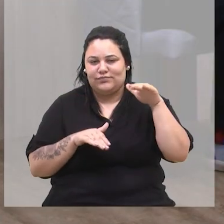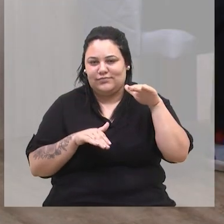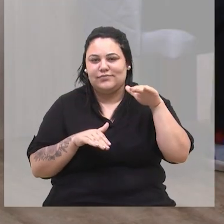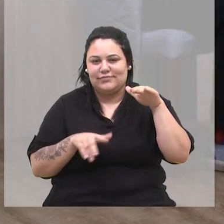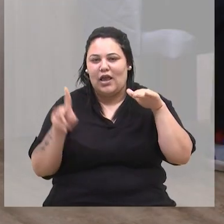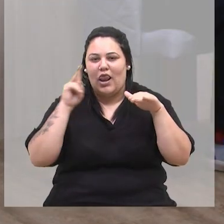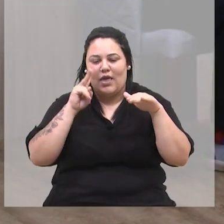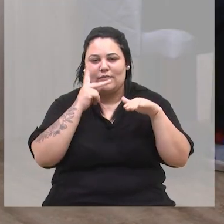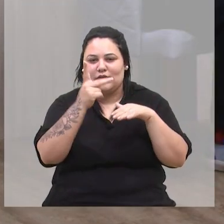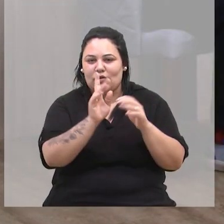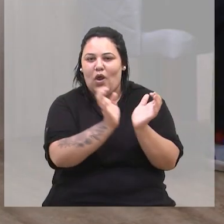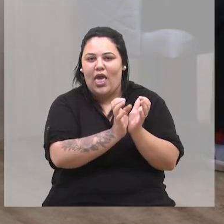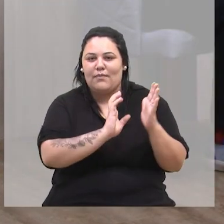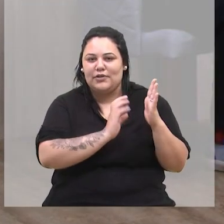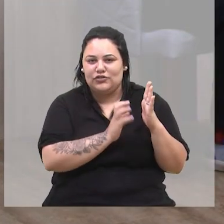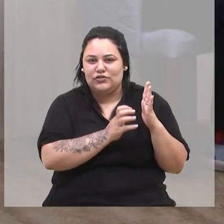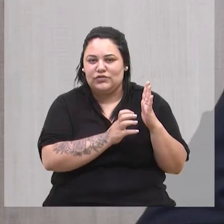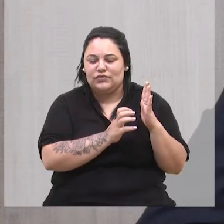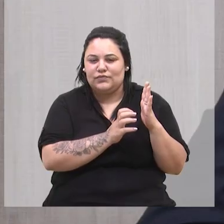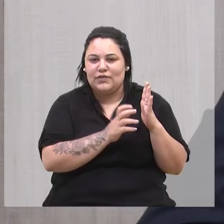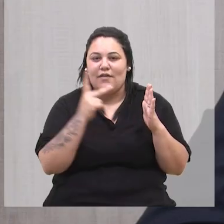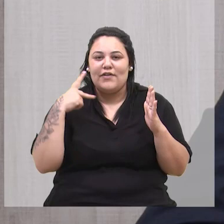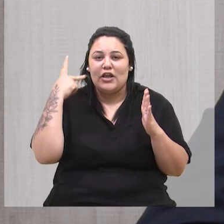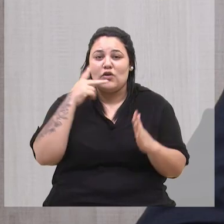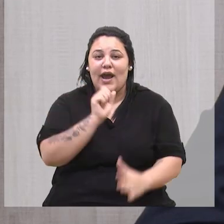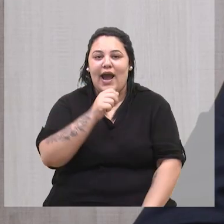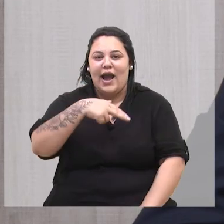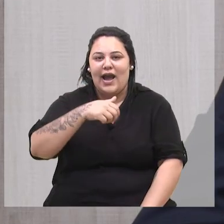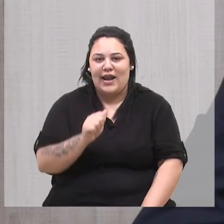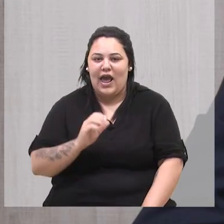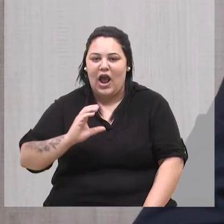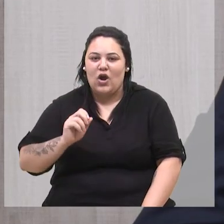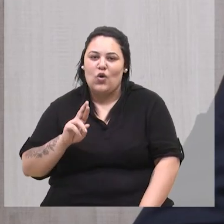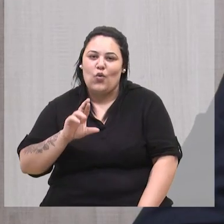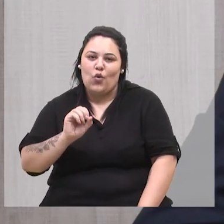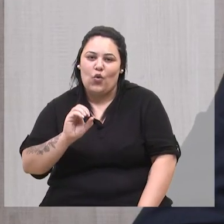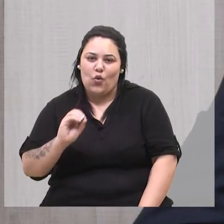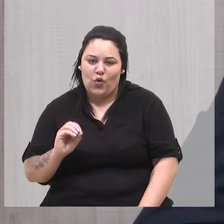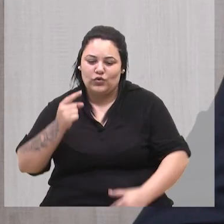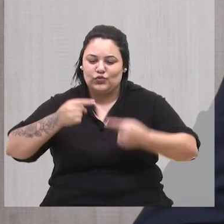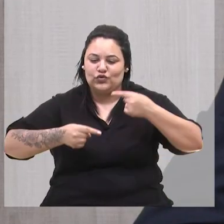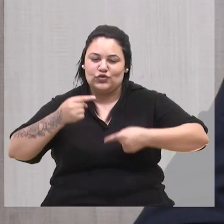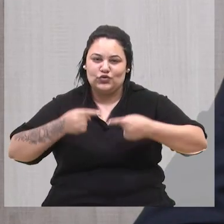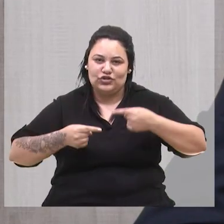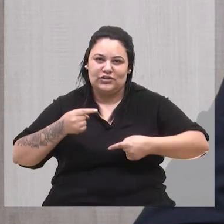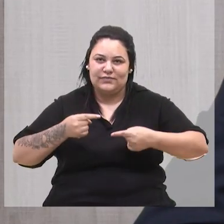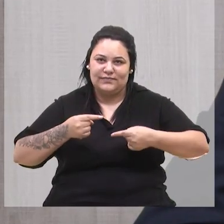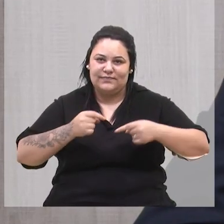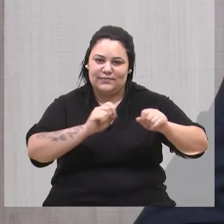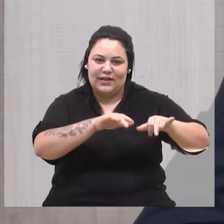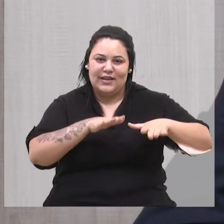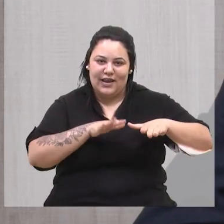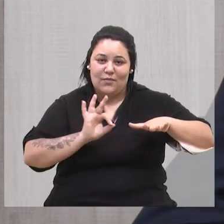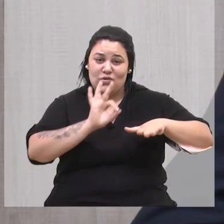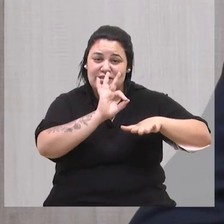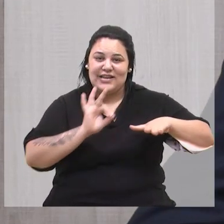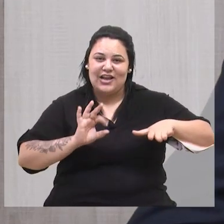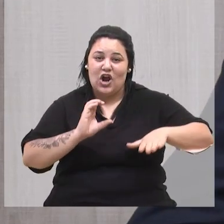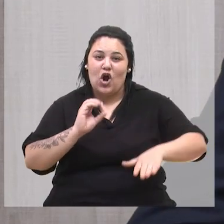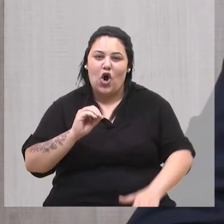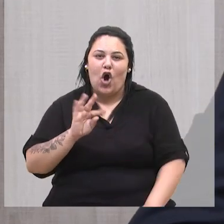Eu lembro da sua colega de partido, a vereadora Ana Corso, quando se discutiu em plenários as